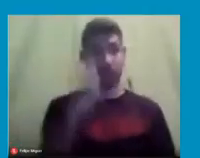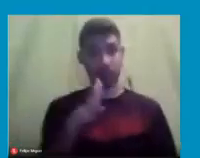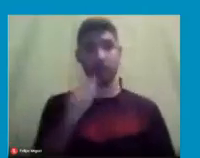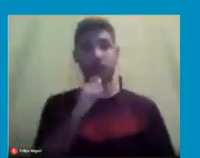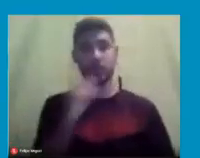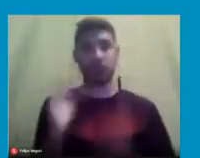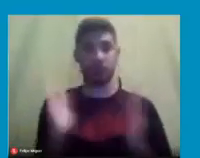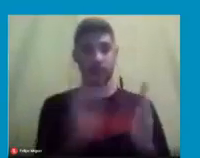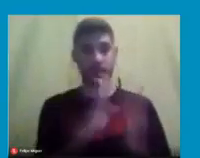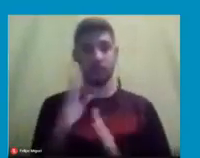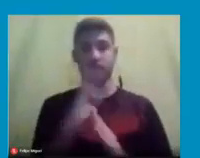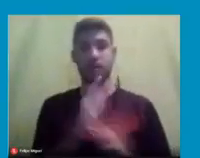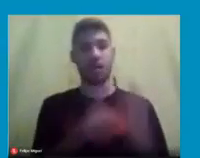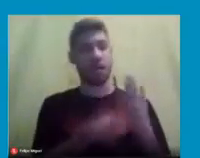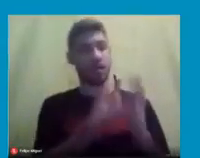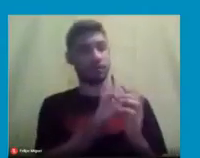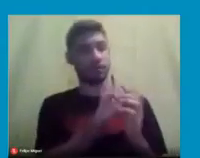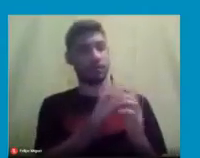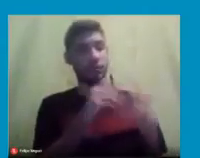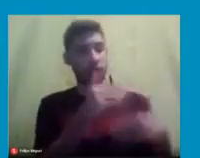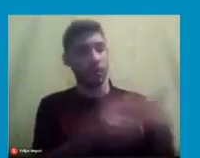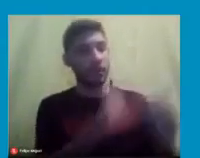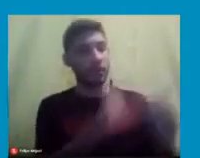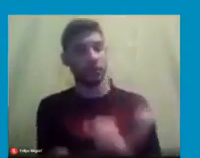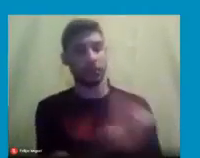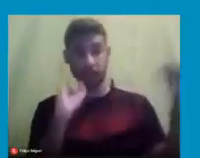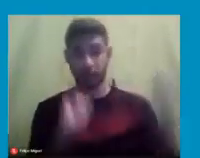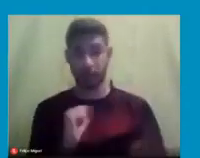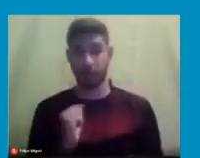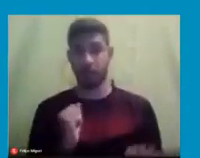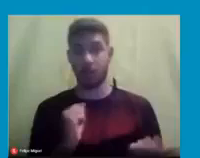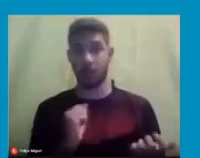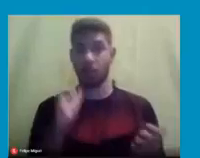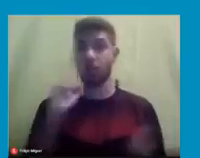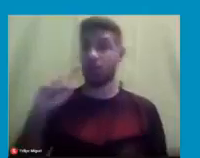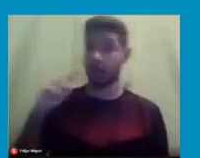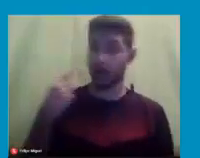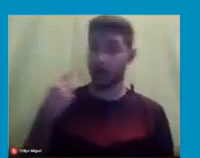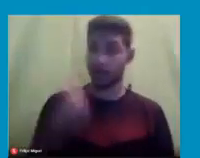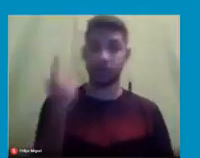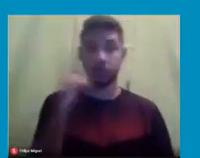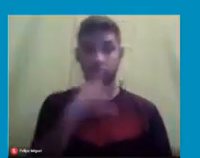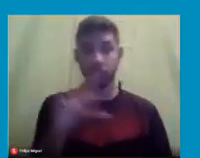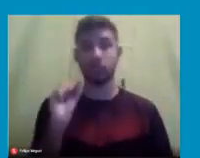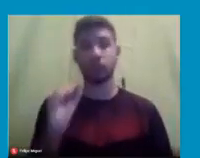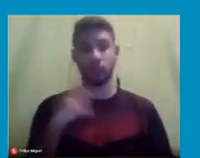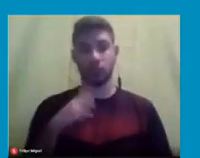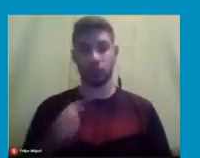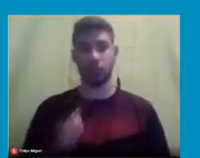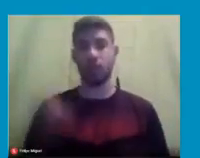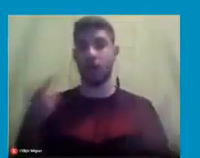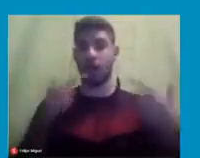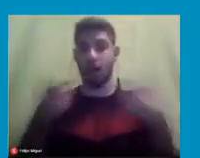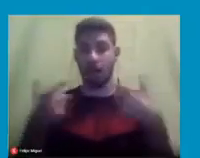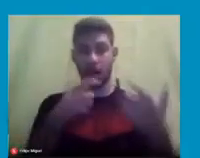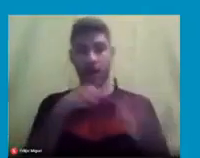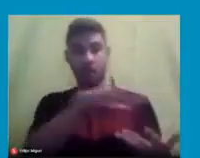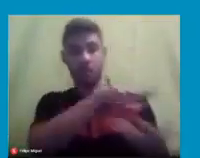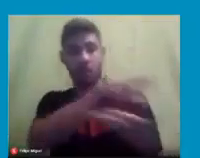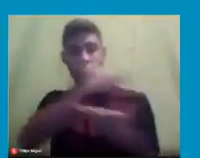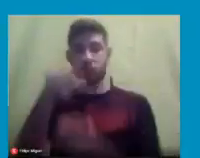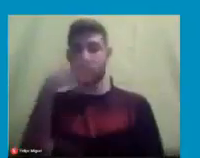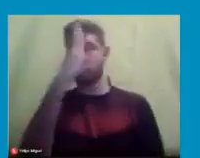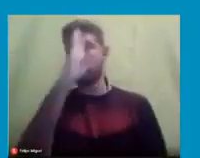período pré-abolicionista, já estavam chegando. Aí depois, com o advento das guerras mundiais, o